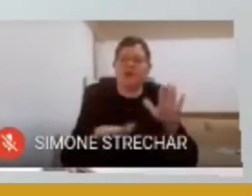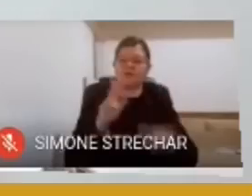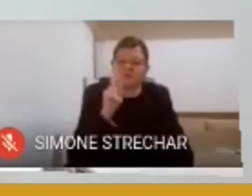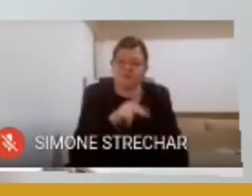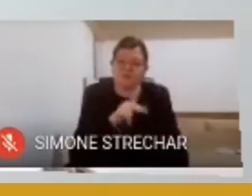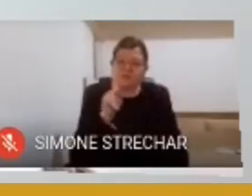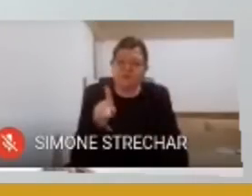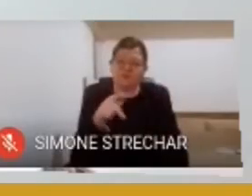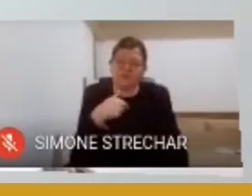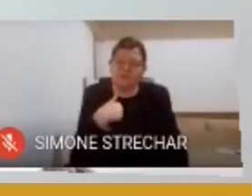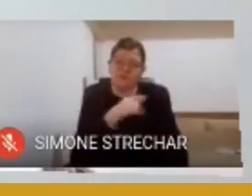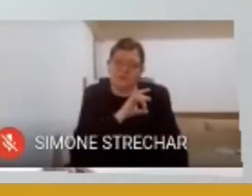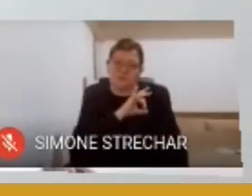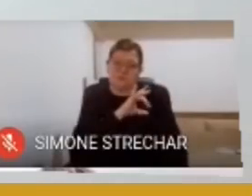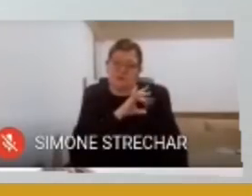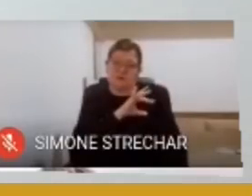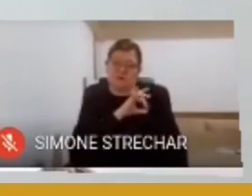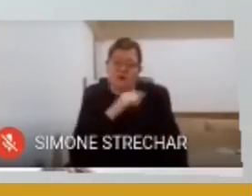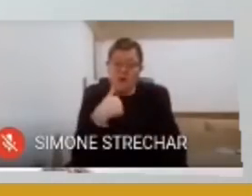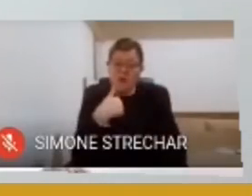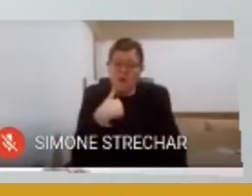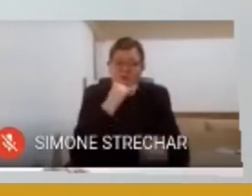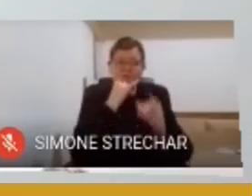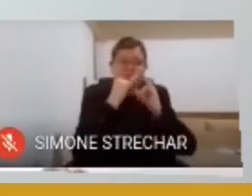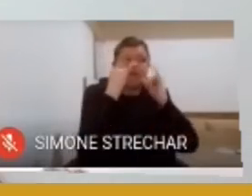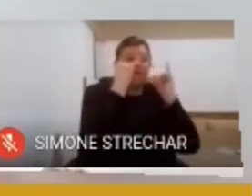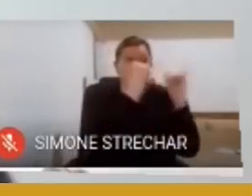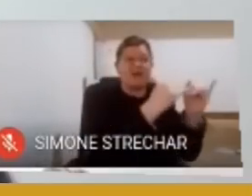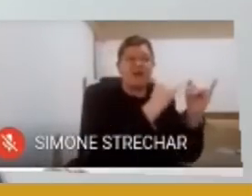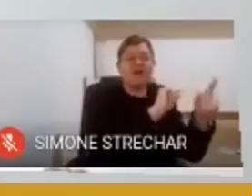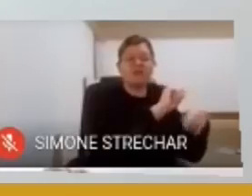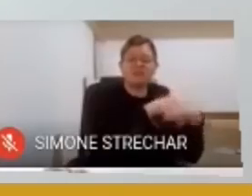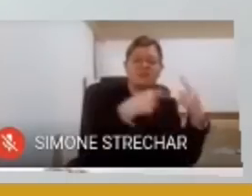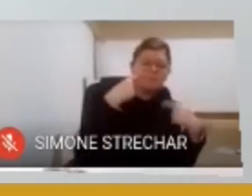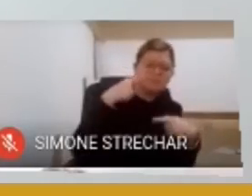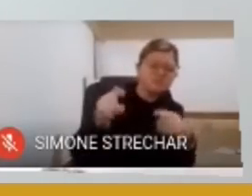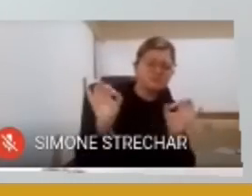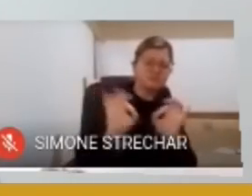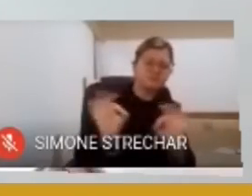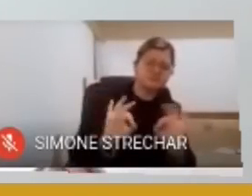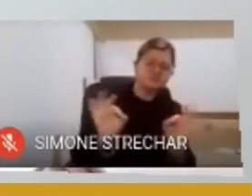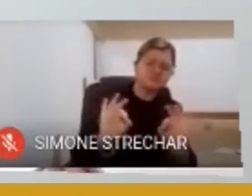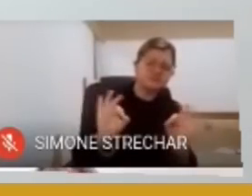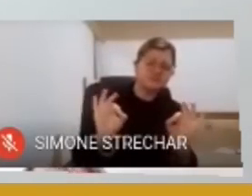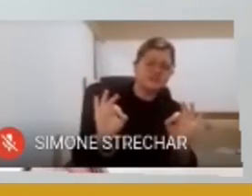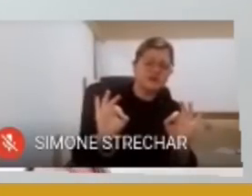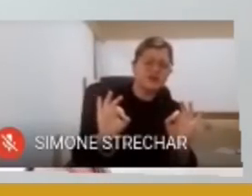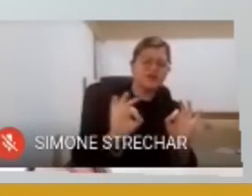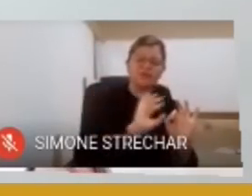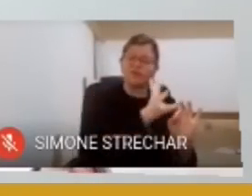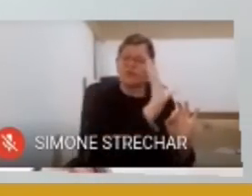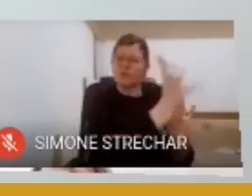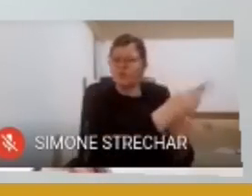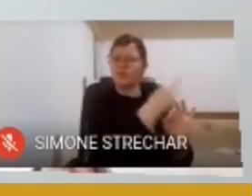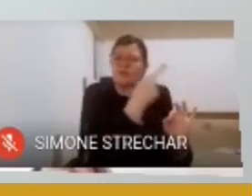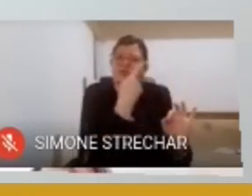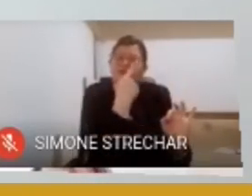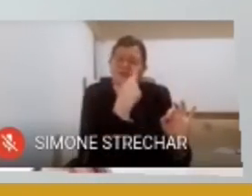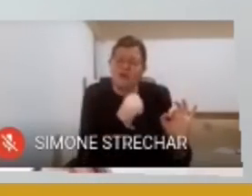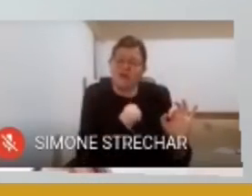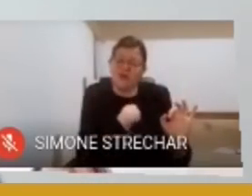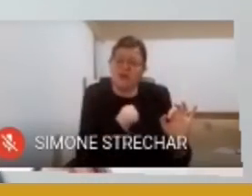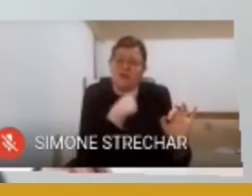se não for confirmada, não há ônus nenhum para quem fez a denúncia. Né? Porque às vezes tem muitos professores, inclusive,